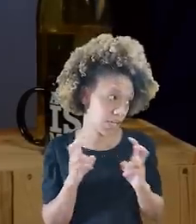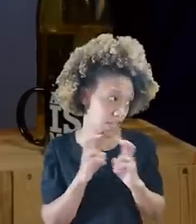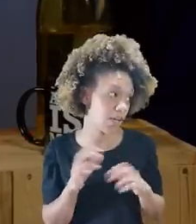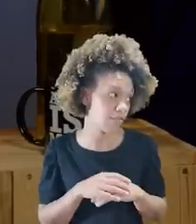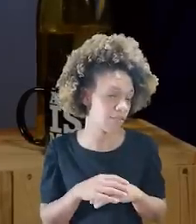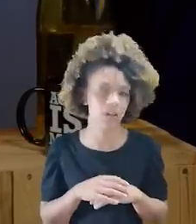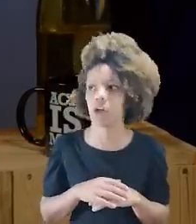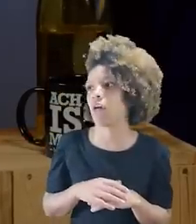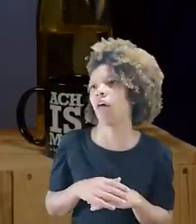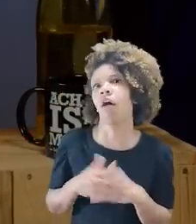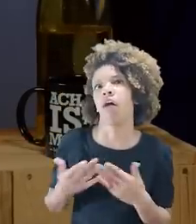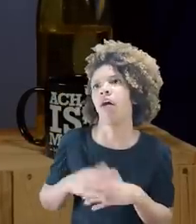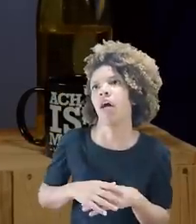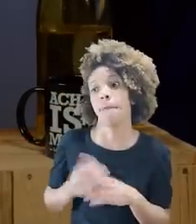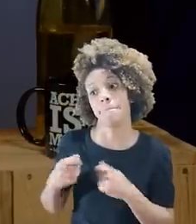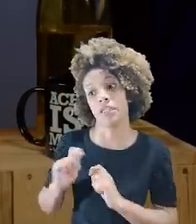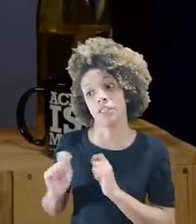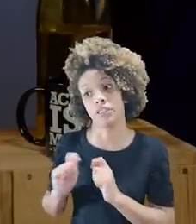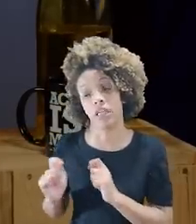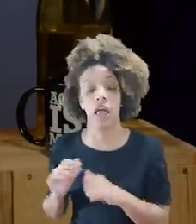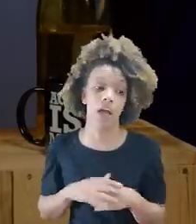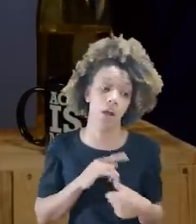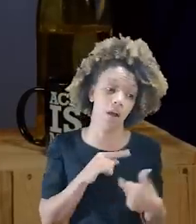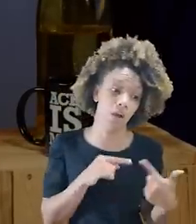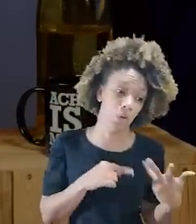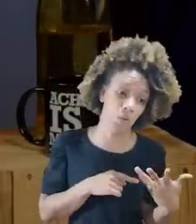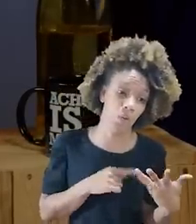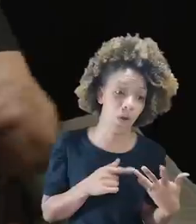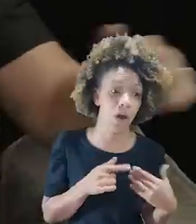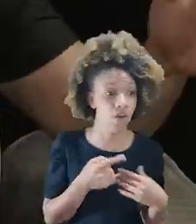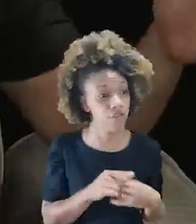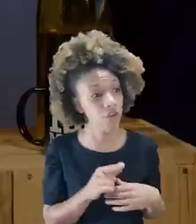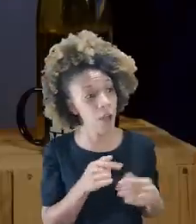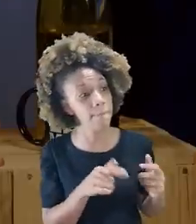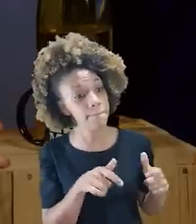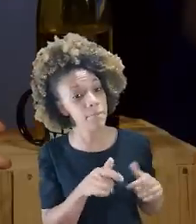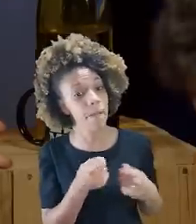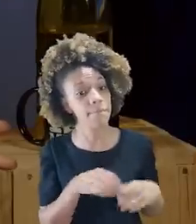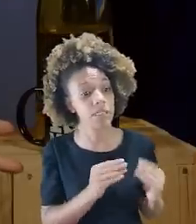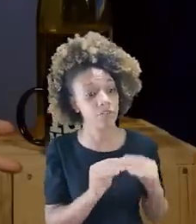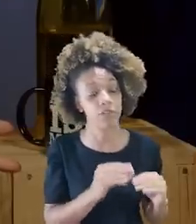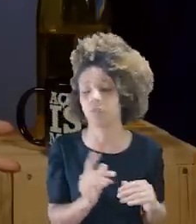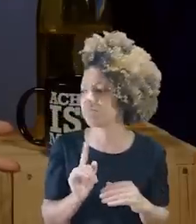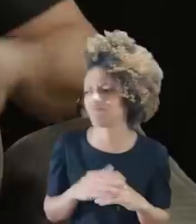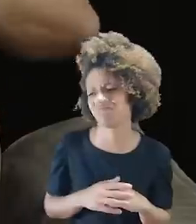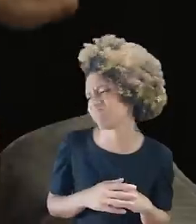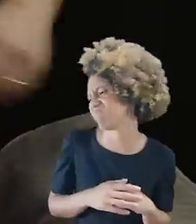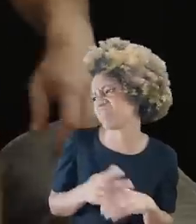quear eu falei gente eu de você é Dia do Irmão Oi tem que fotar uma foto com irmão gente que que é